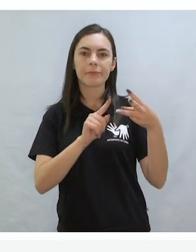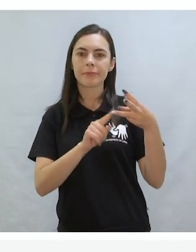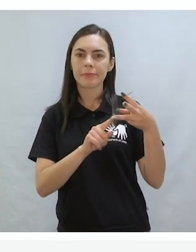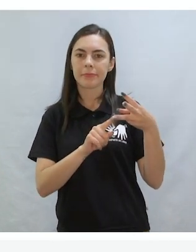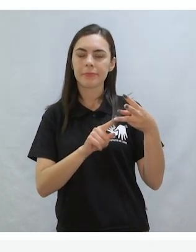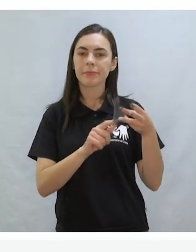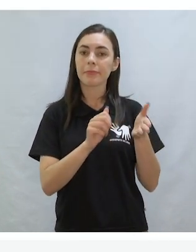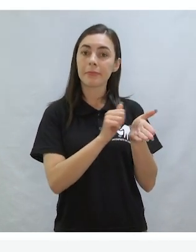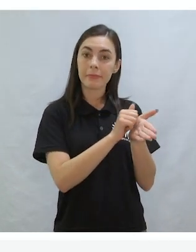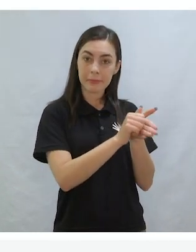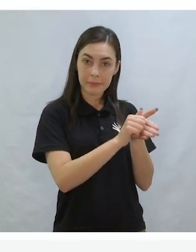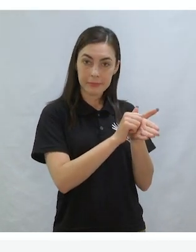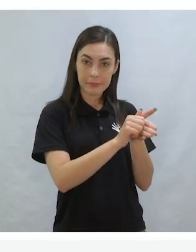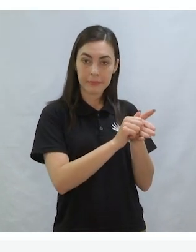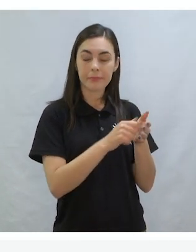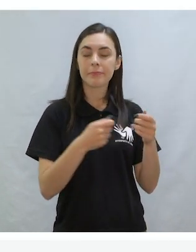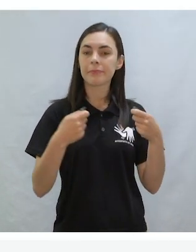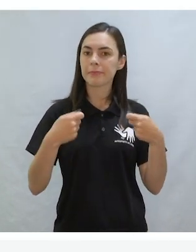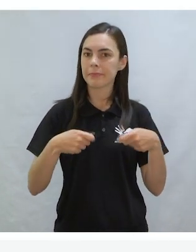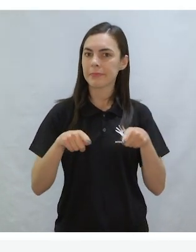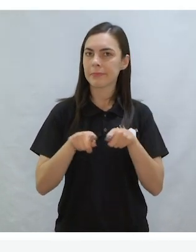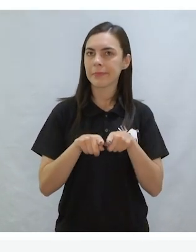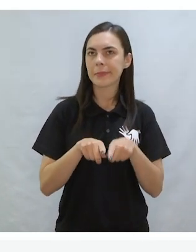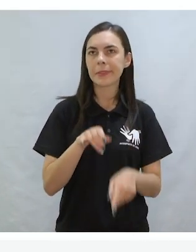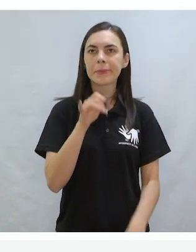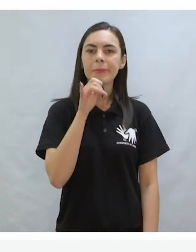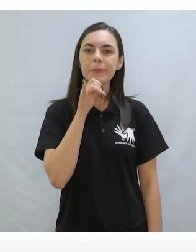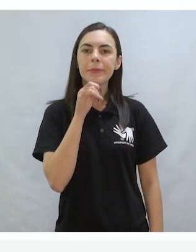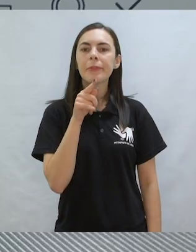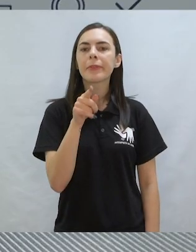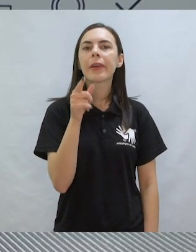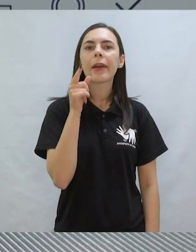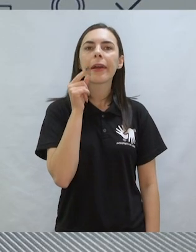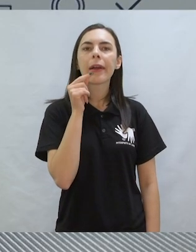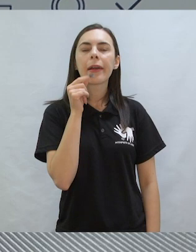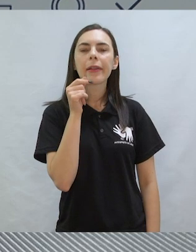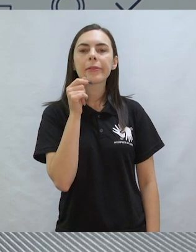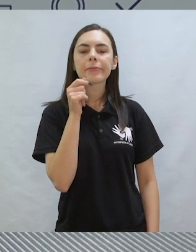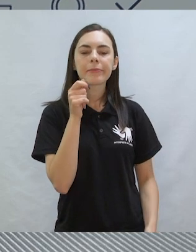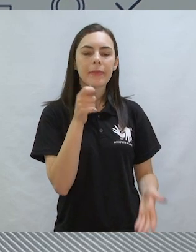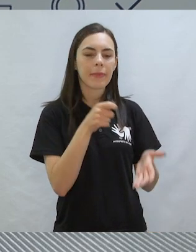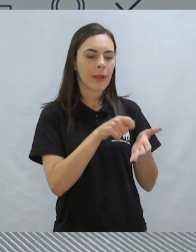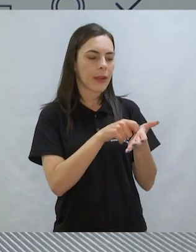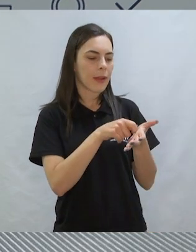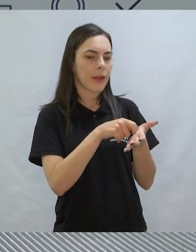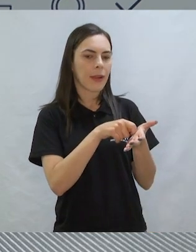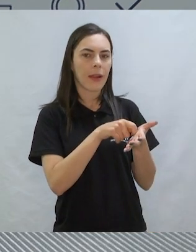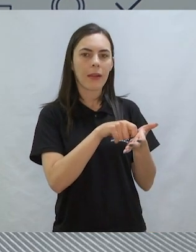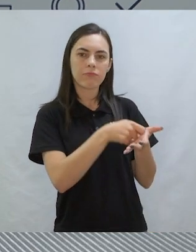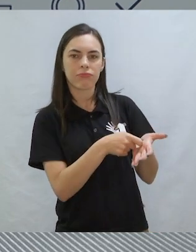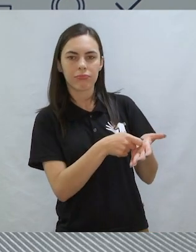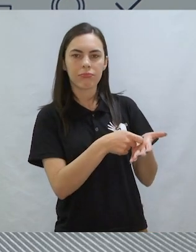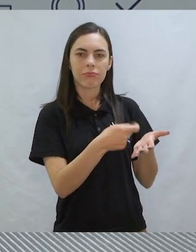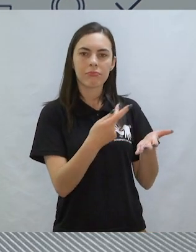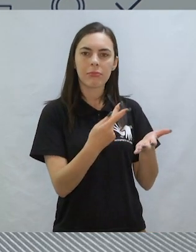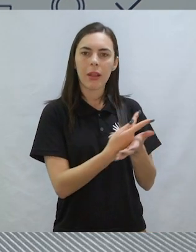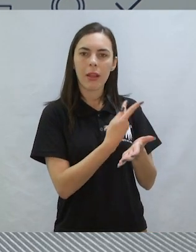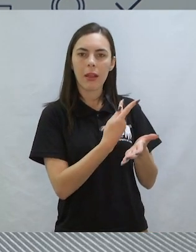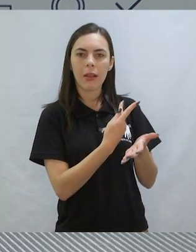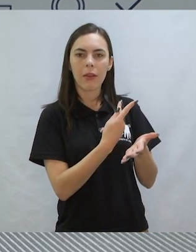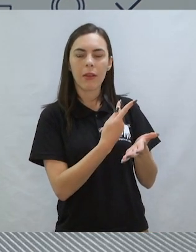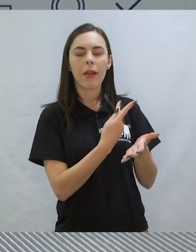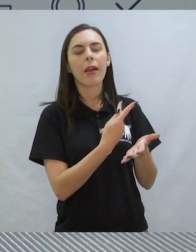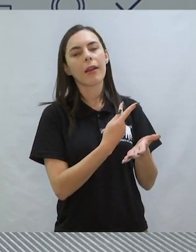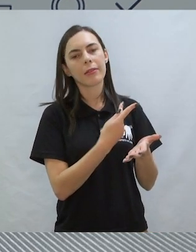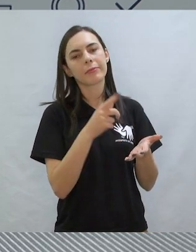escrever. Também vamos precisar de uma borracha. Vai que na hora do registro acontece um errinho ali de